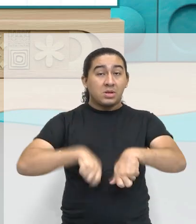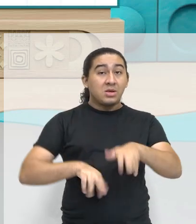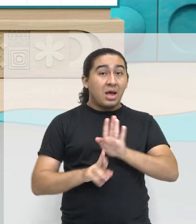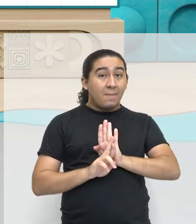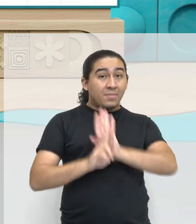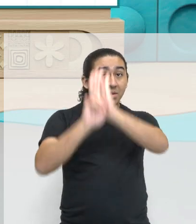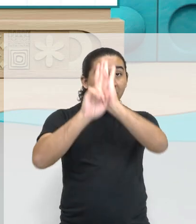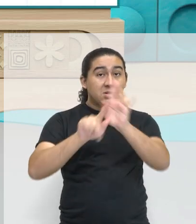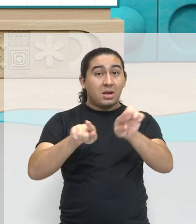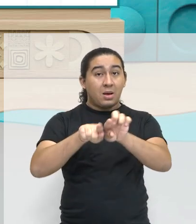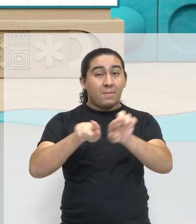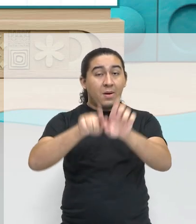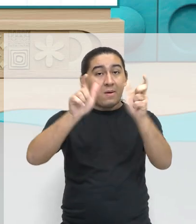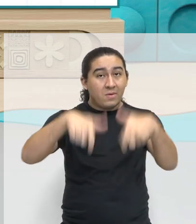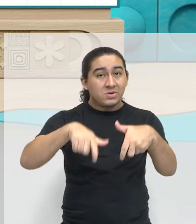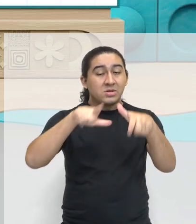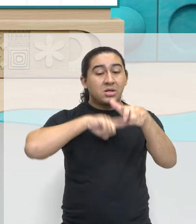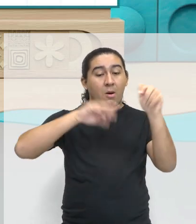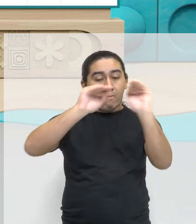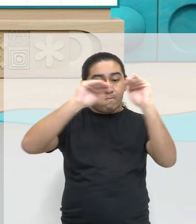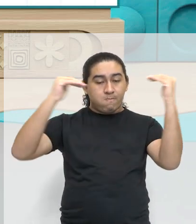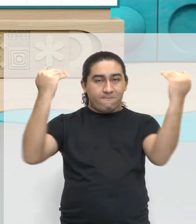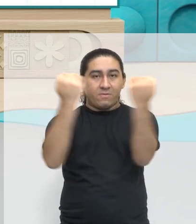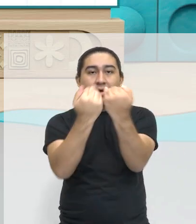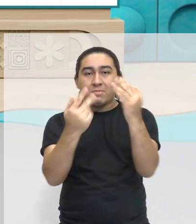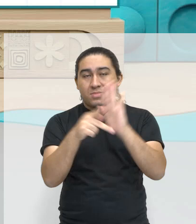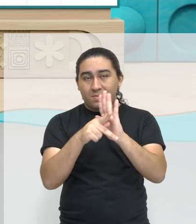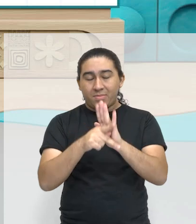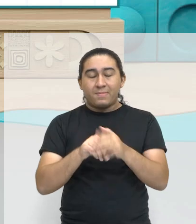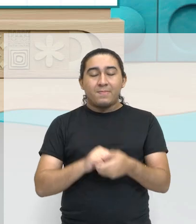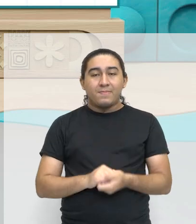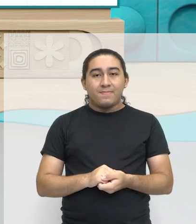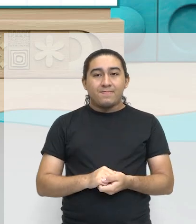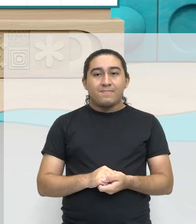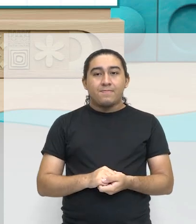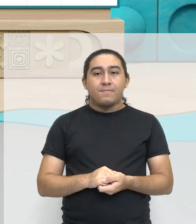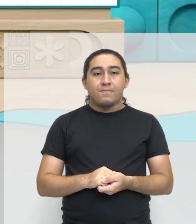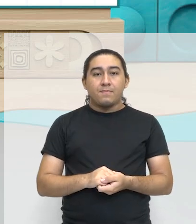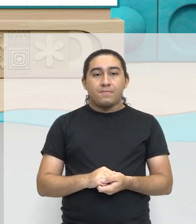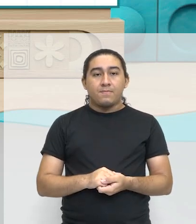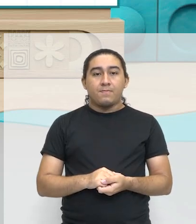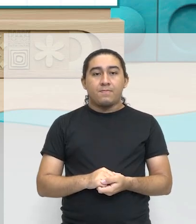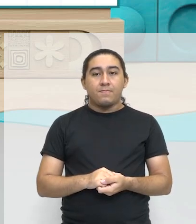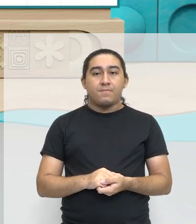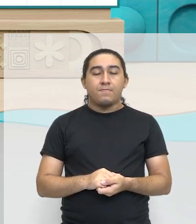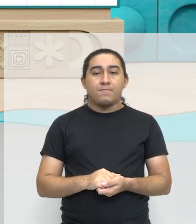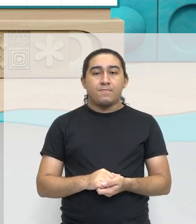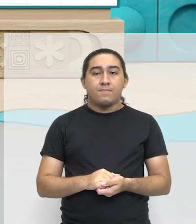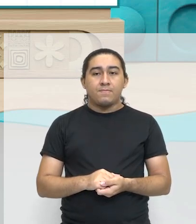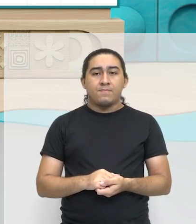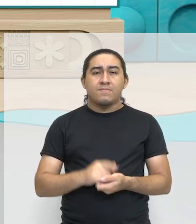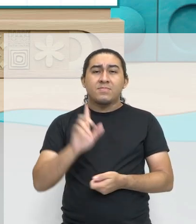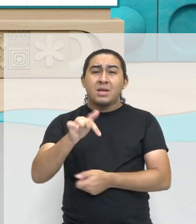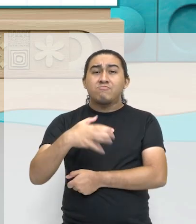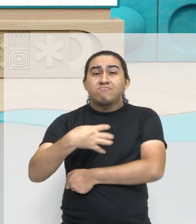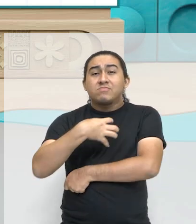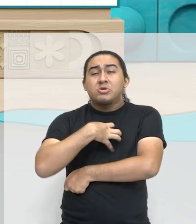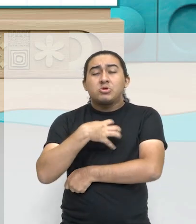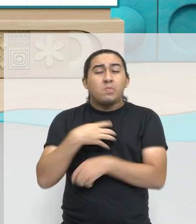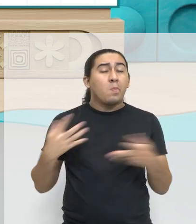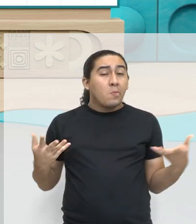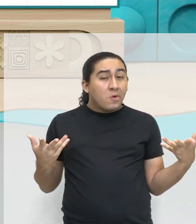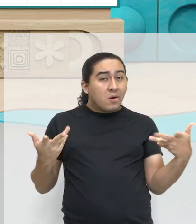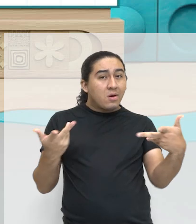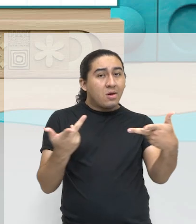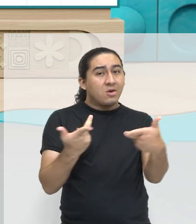Então, esses 4 estilos, né, gêneros de arte é representado também no teto da sala